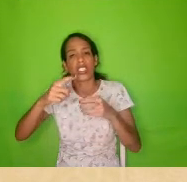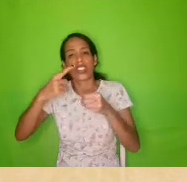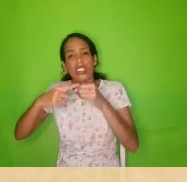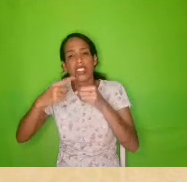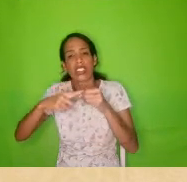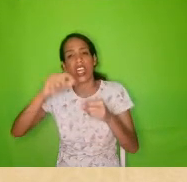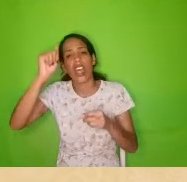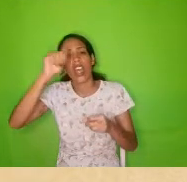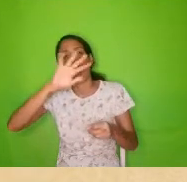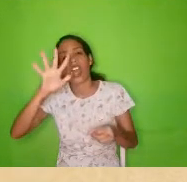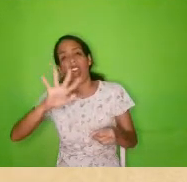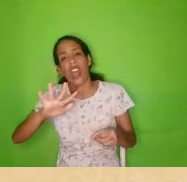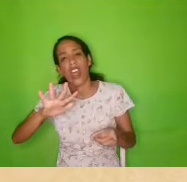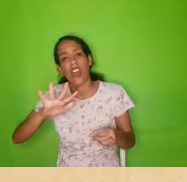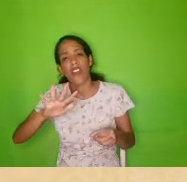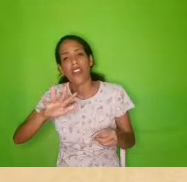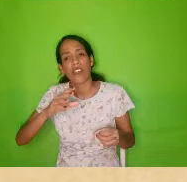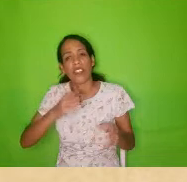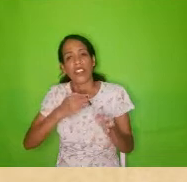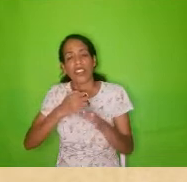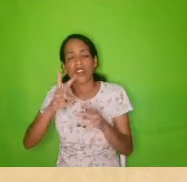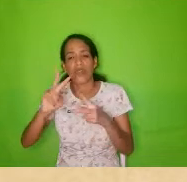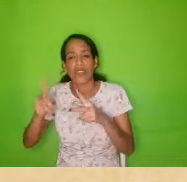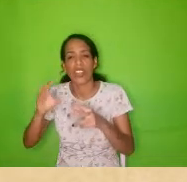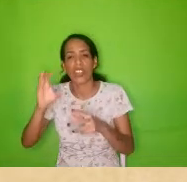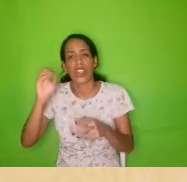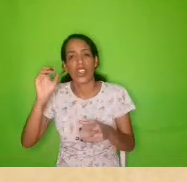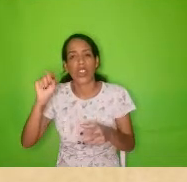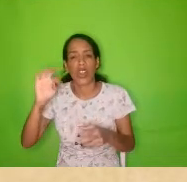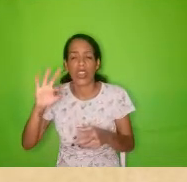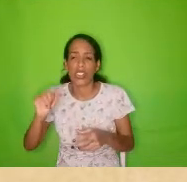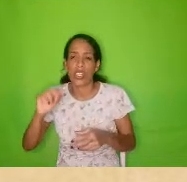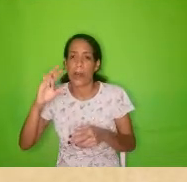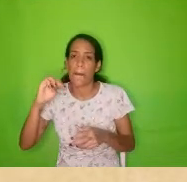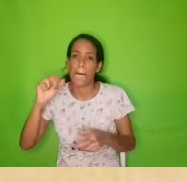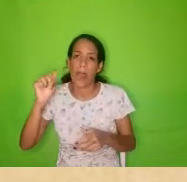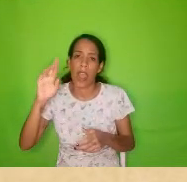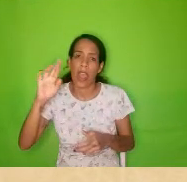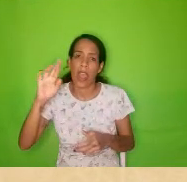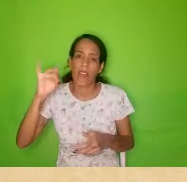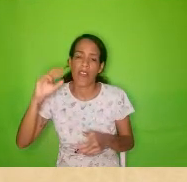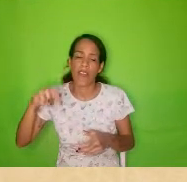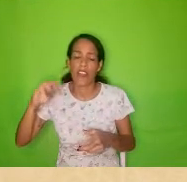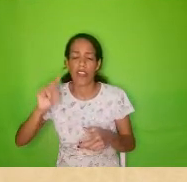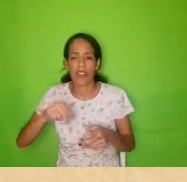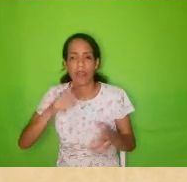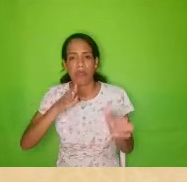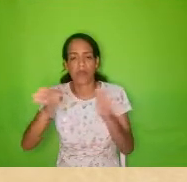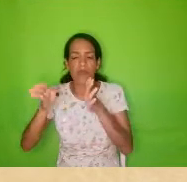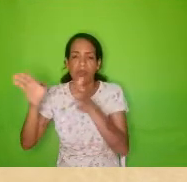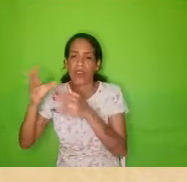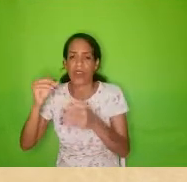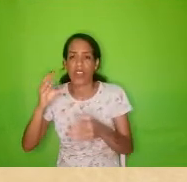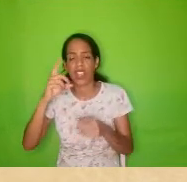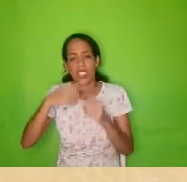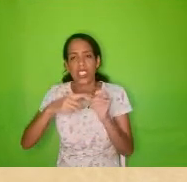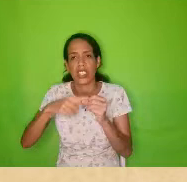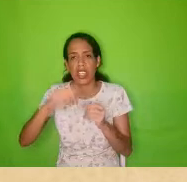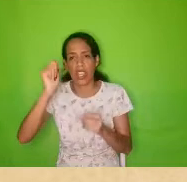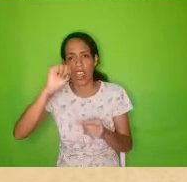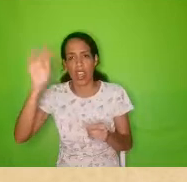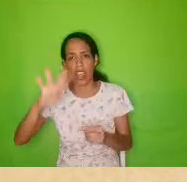Togo, Costa do Marfim. Tá? Esses africanos, pasmem, da África